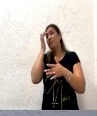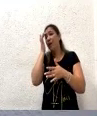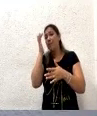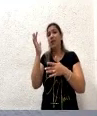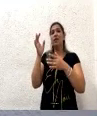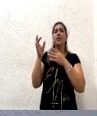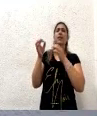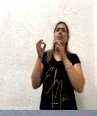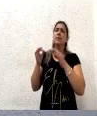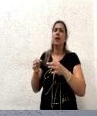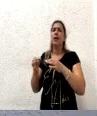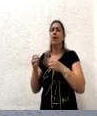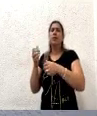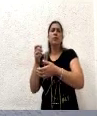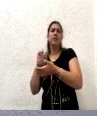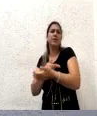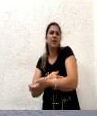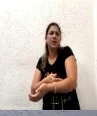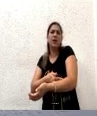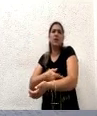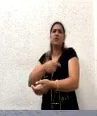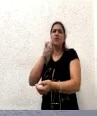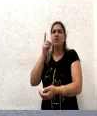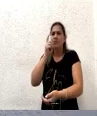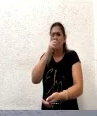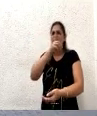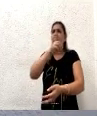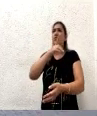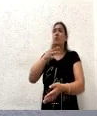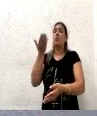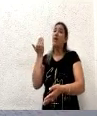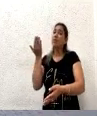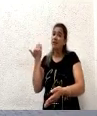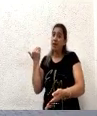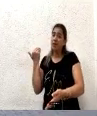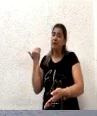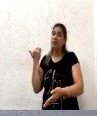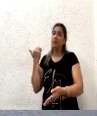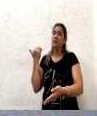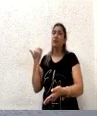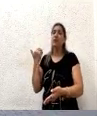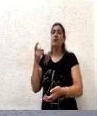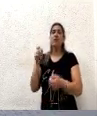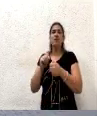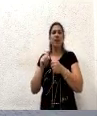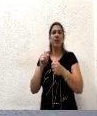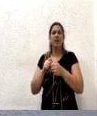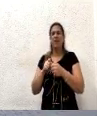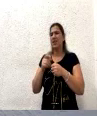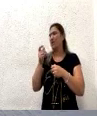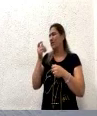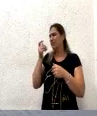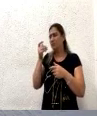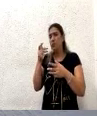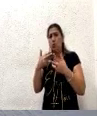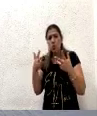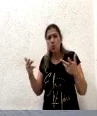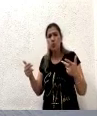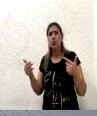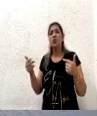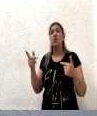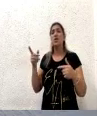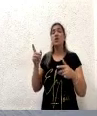identificar, até porque não tinha exame na hora, tinha que mandar, acabava fazendo a identificação da dengue só